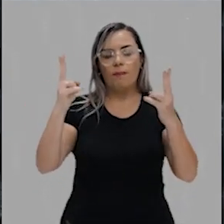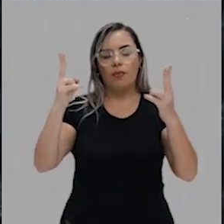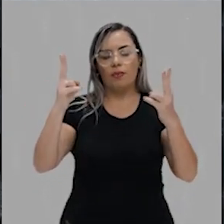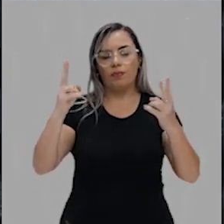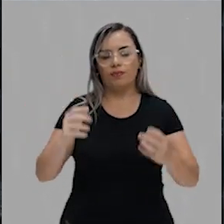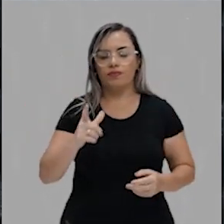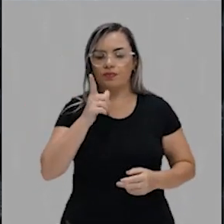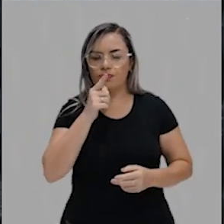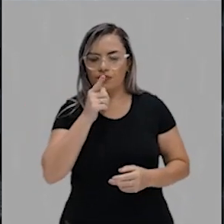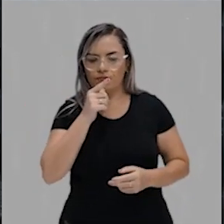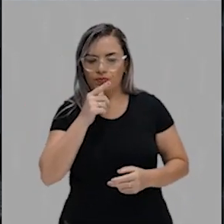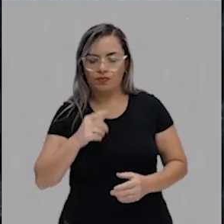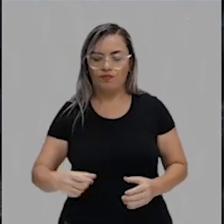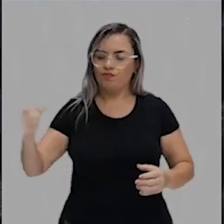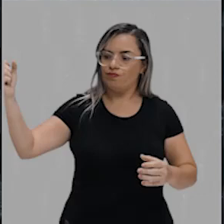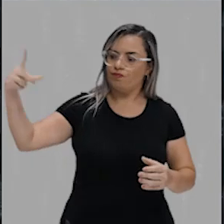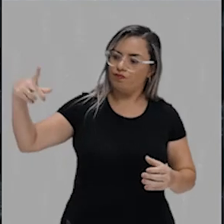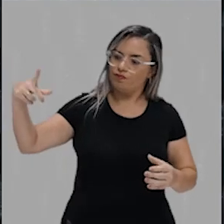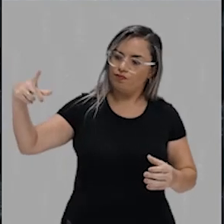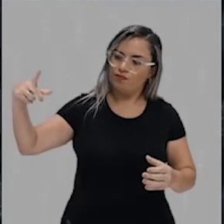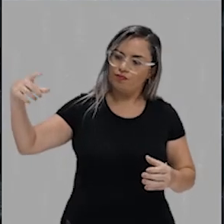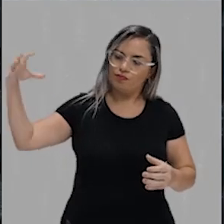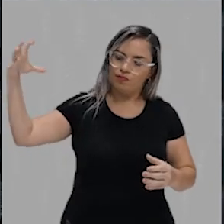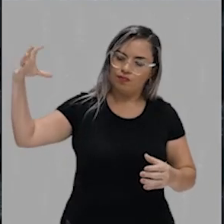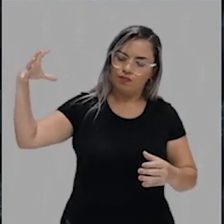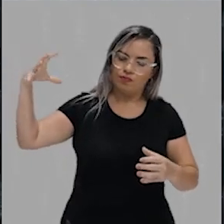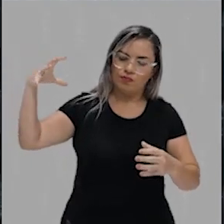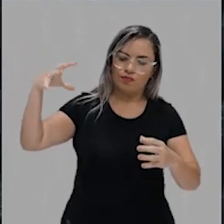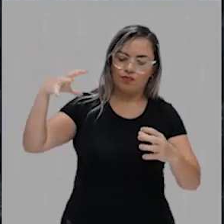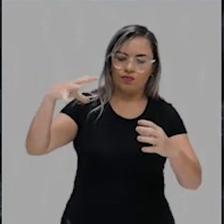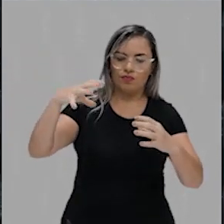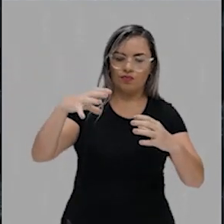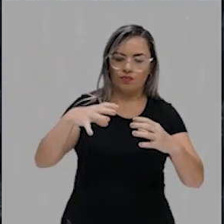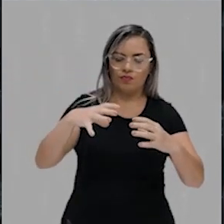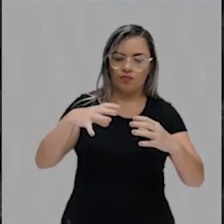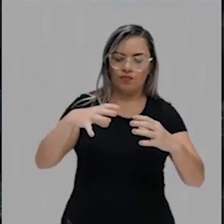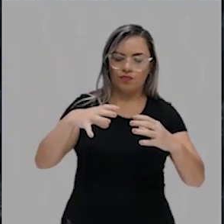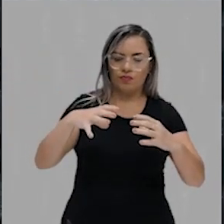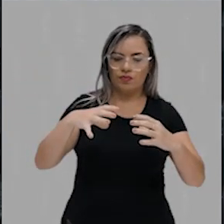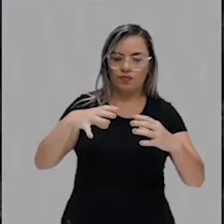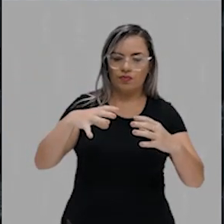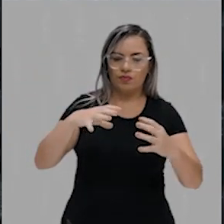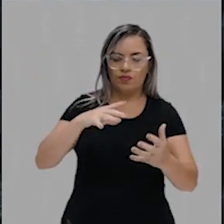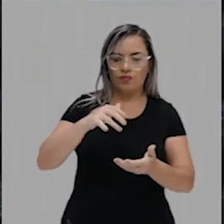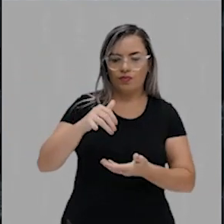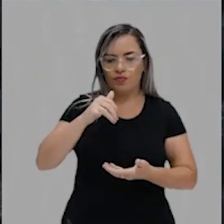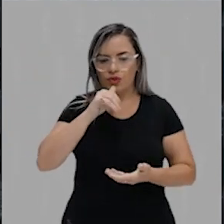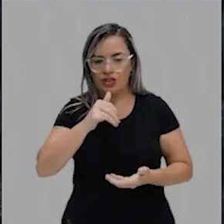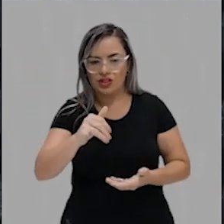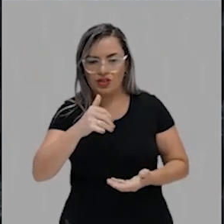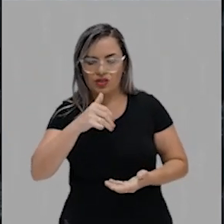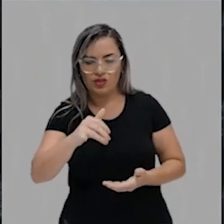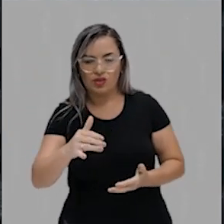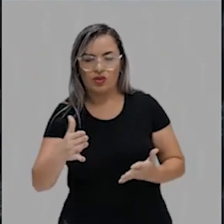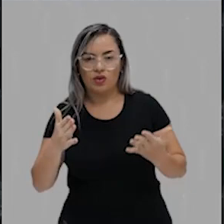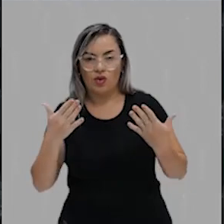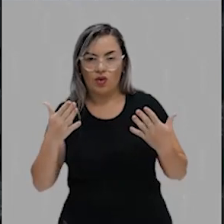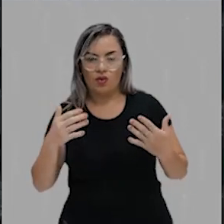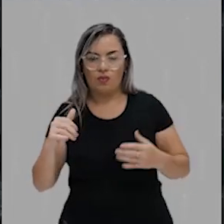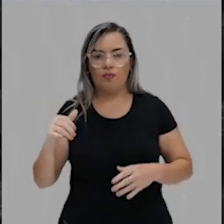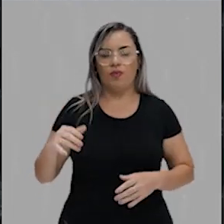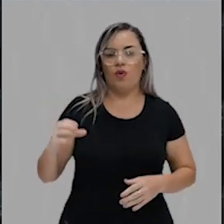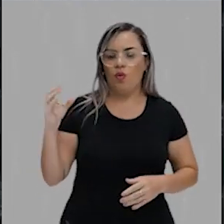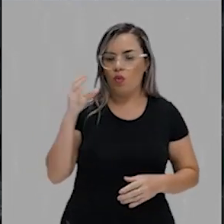a energia luminosa do Sol e vai transformar essa energia luminosa em energia na forma de calor